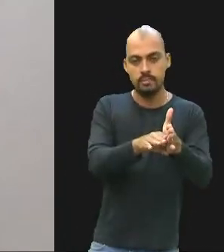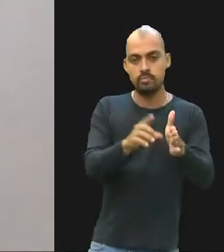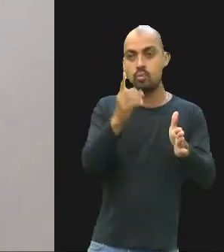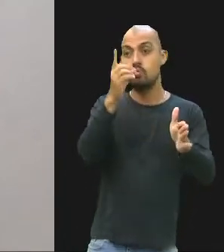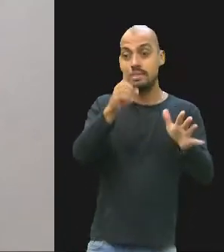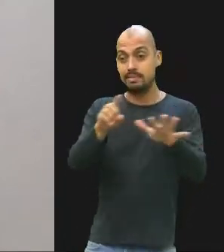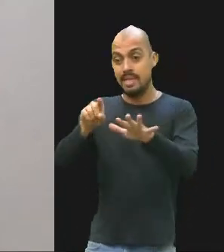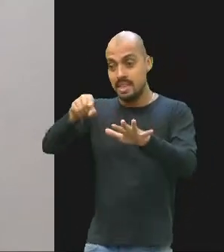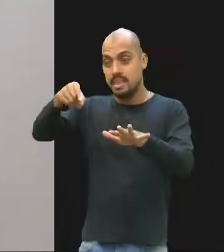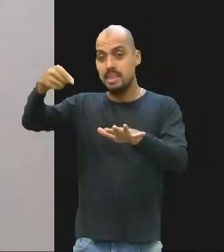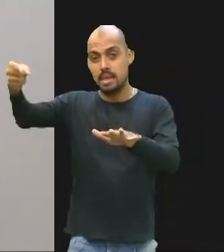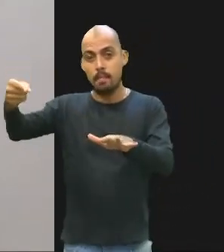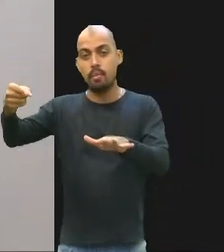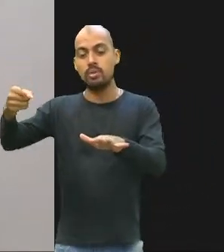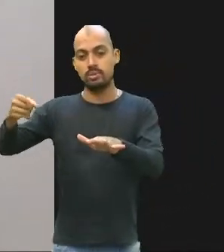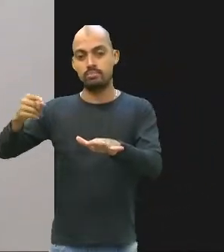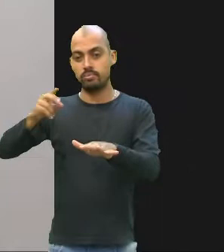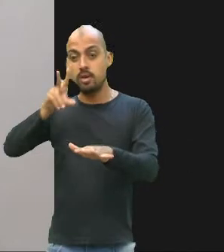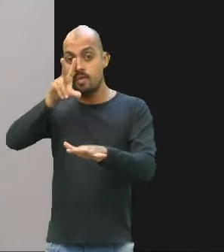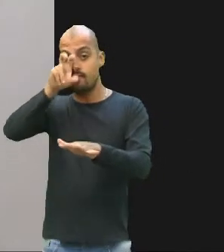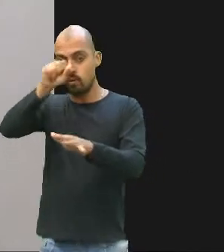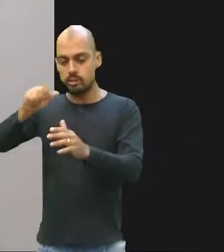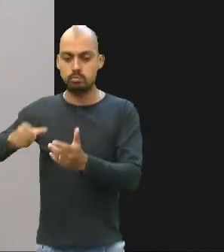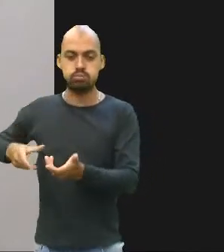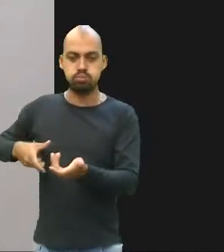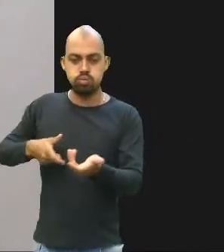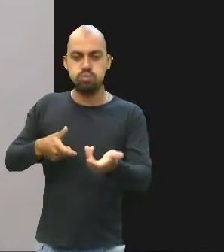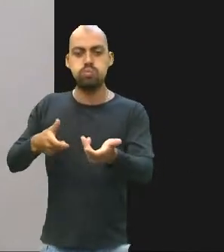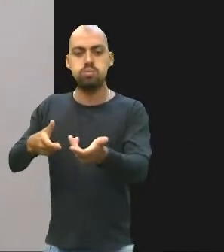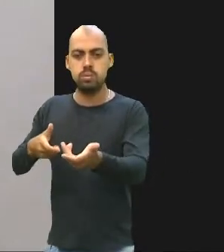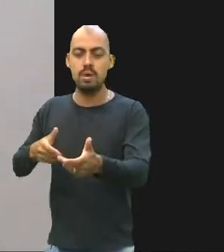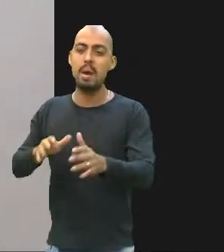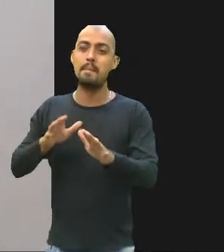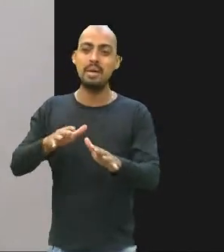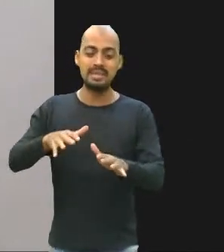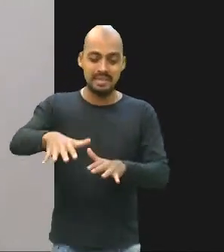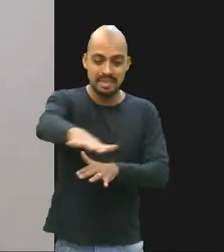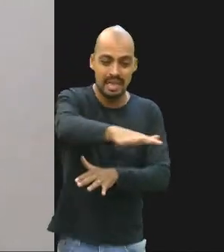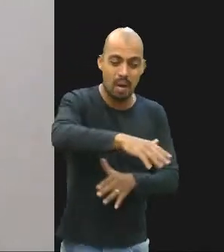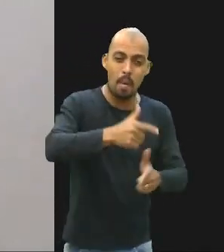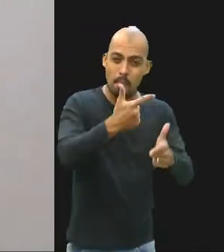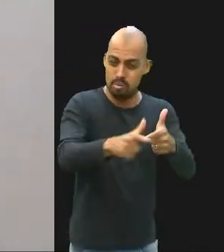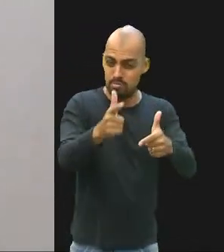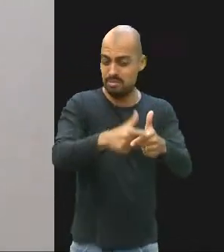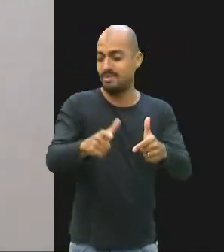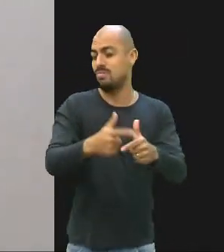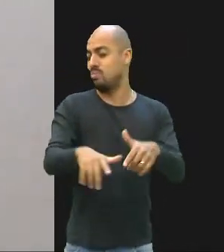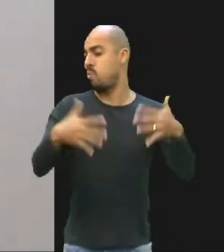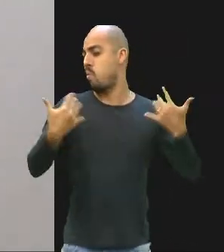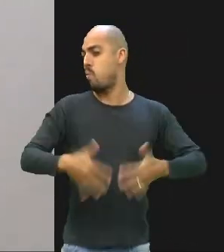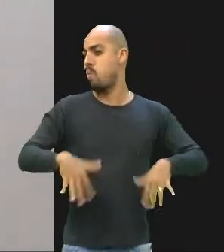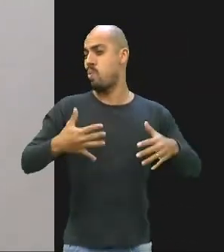de uma semana, mas a situação estava bem caótica, muito